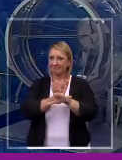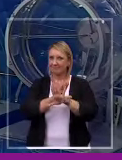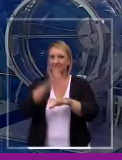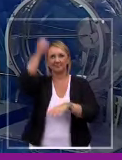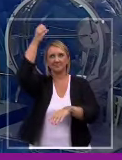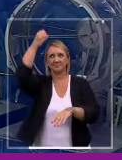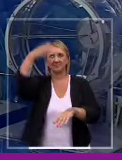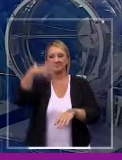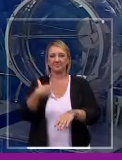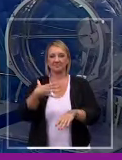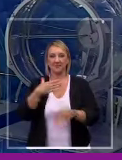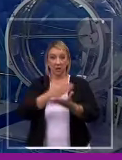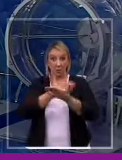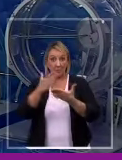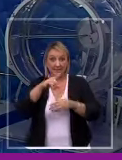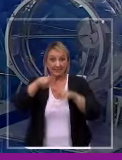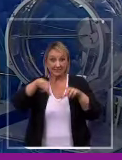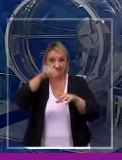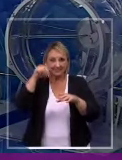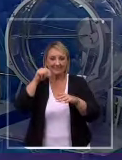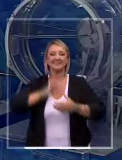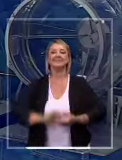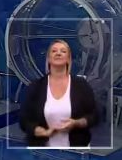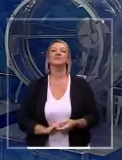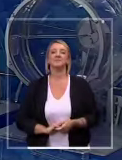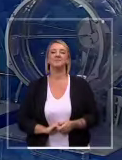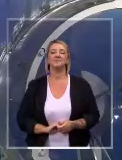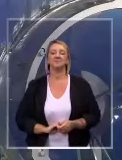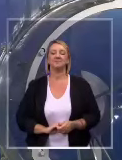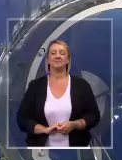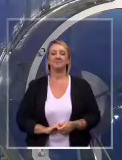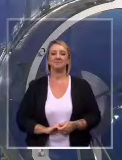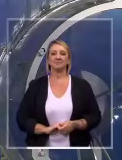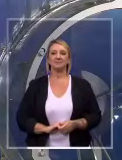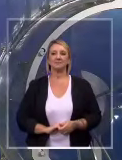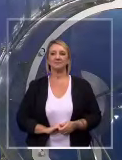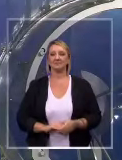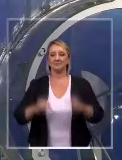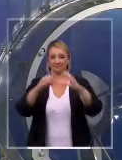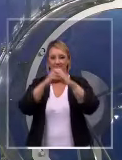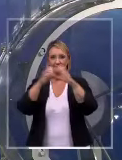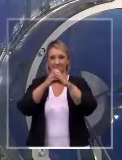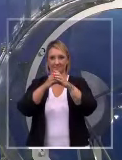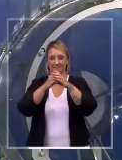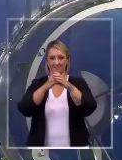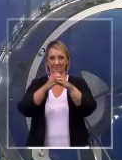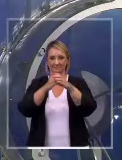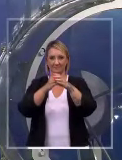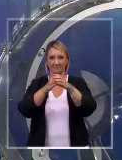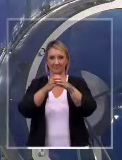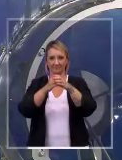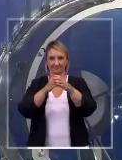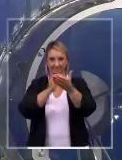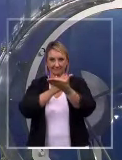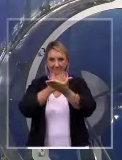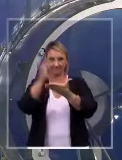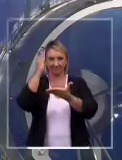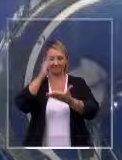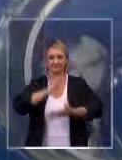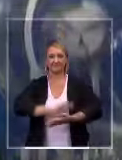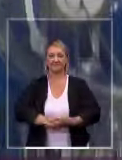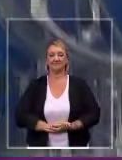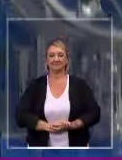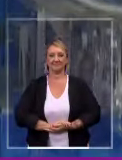do globo carregado? Vamos começar o sorteio? Bolas posicionadas? Então, valendo!